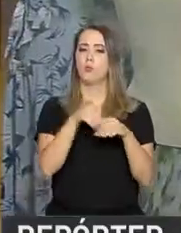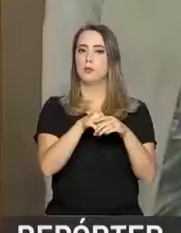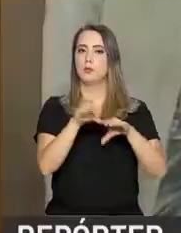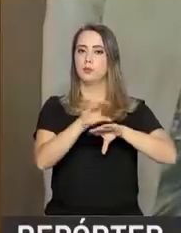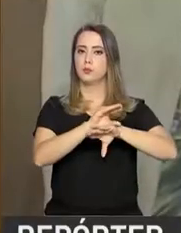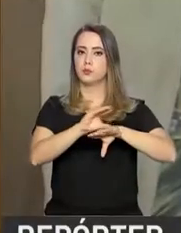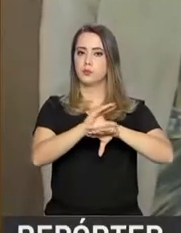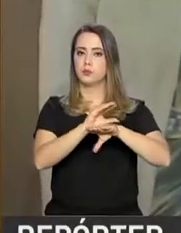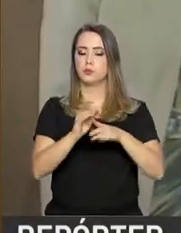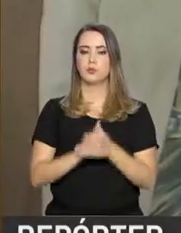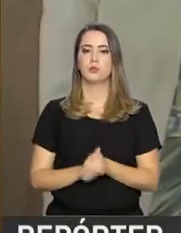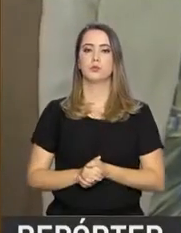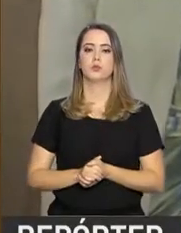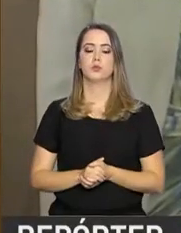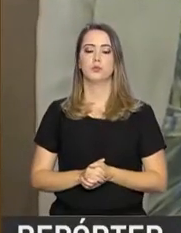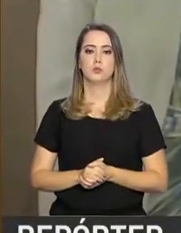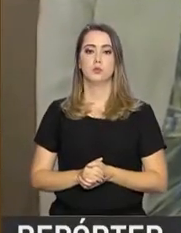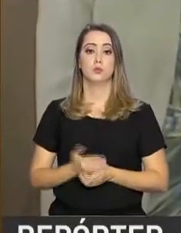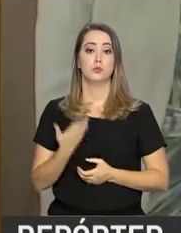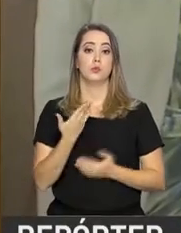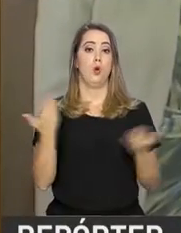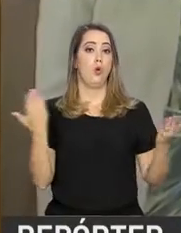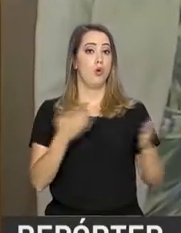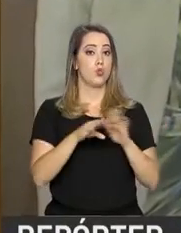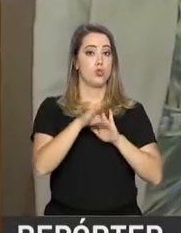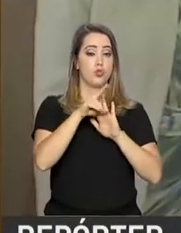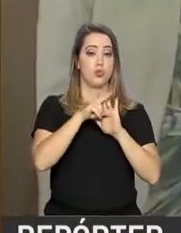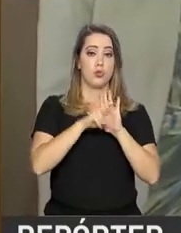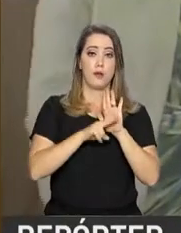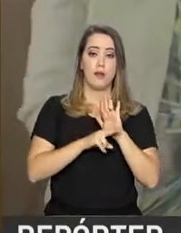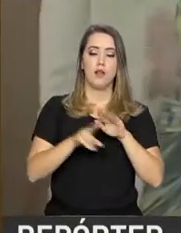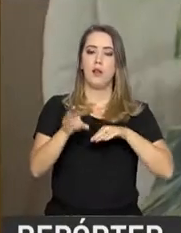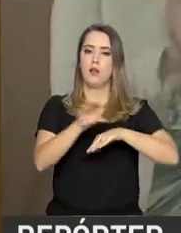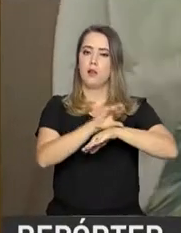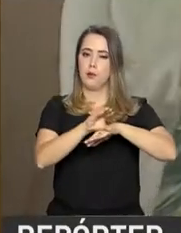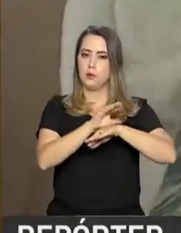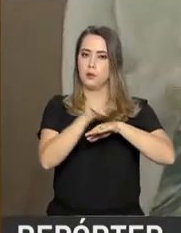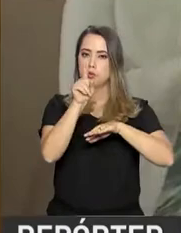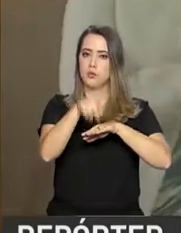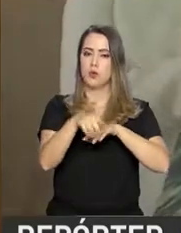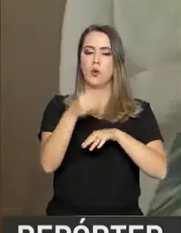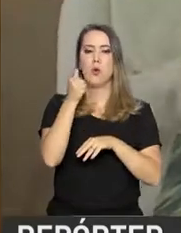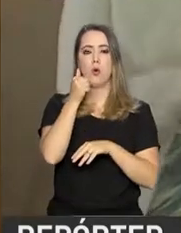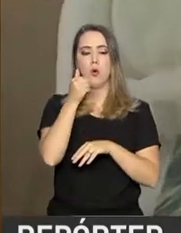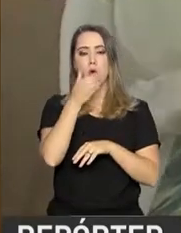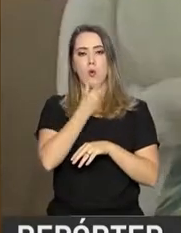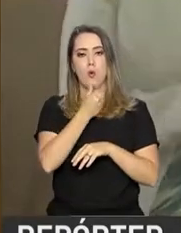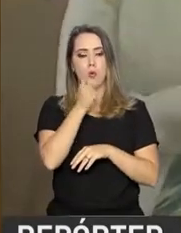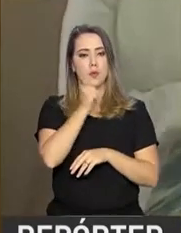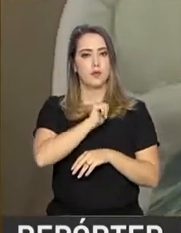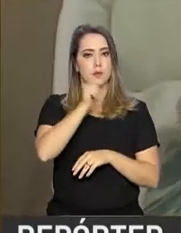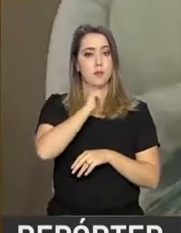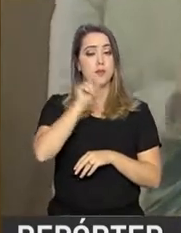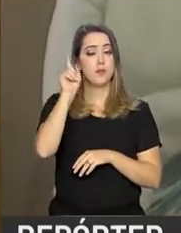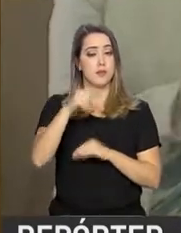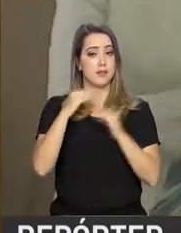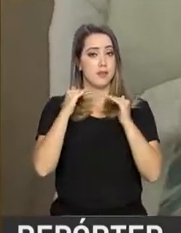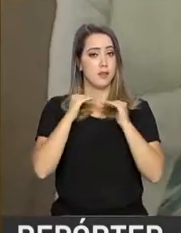gênero hoje a regra homens e mulheres são iguais em direitos e deveres eu acho que o fato de vocês